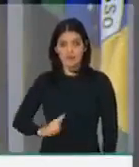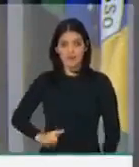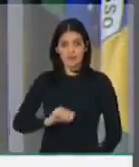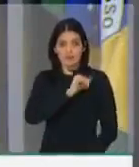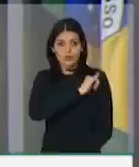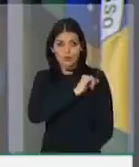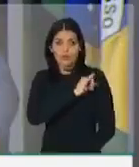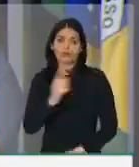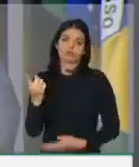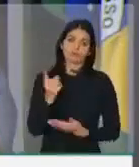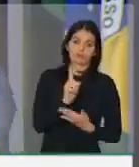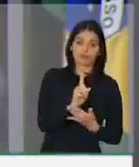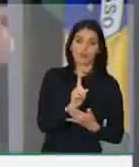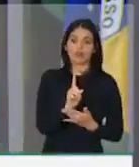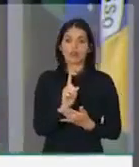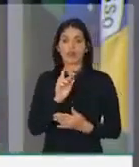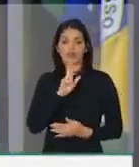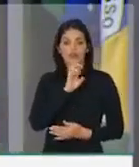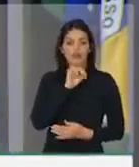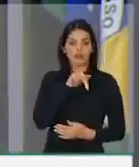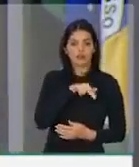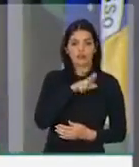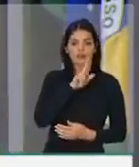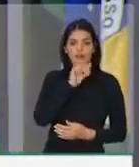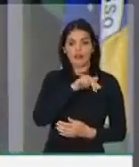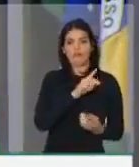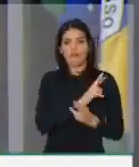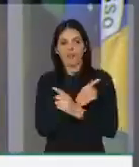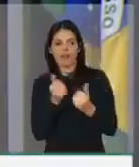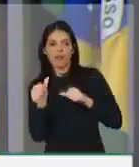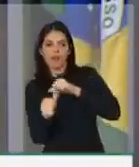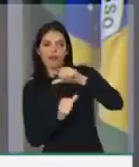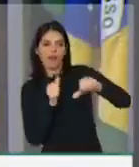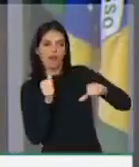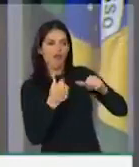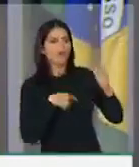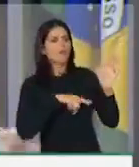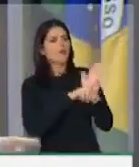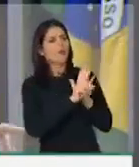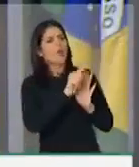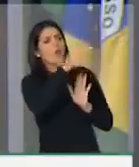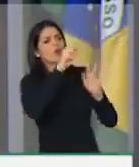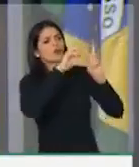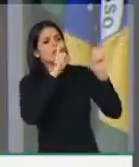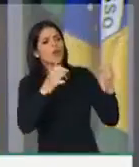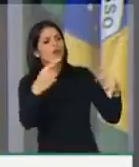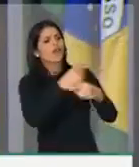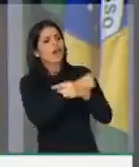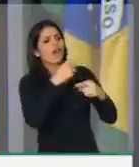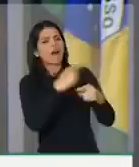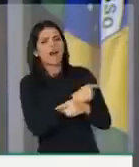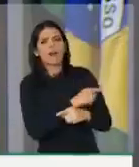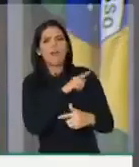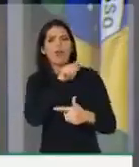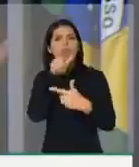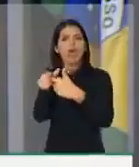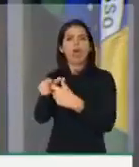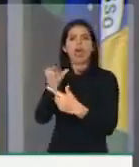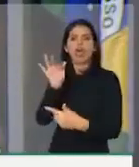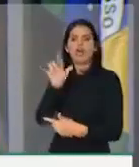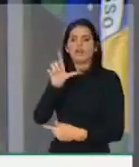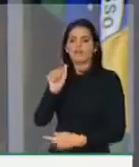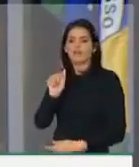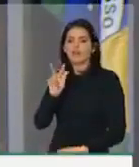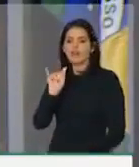e Renan Calheiros fez dobradinha com ele para atacar Flávio bolsonaro perguntando de algo que não tinha relação alguma pertinência até mais que